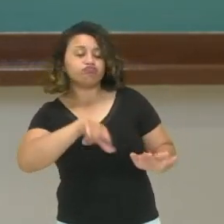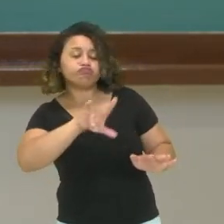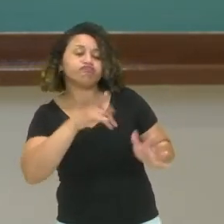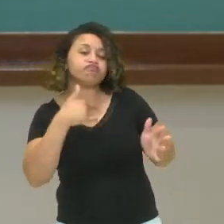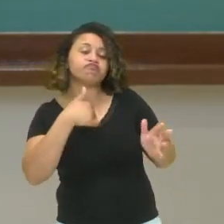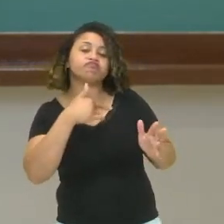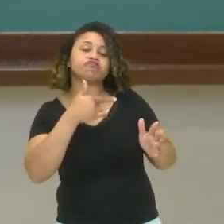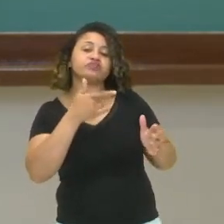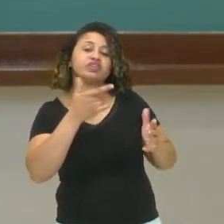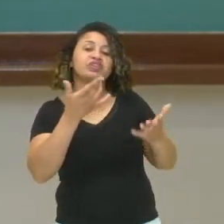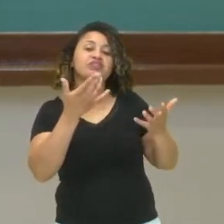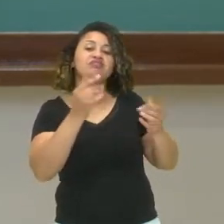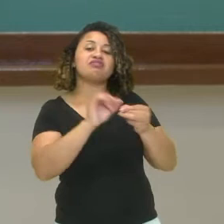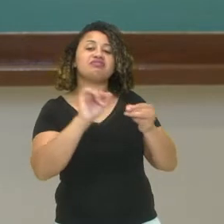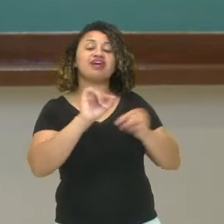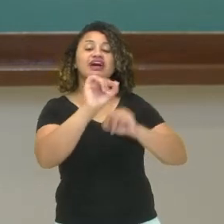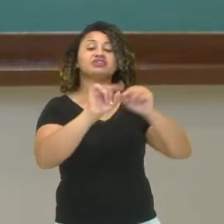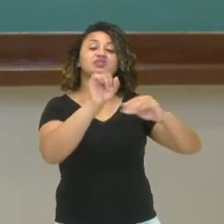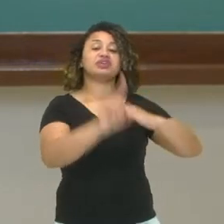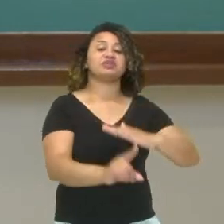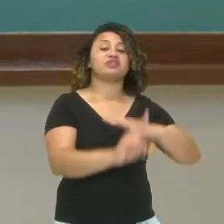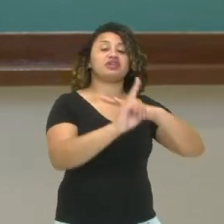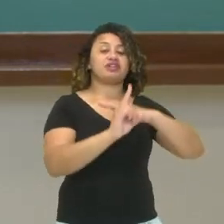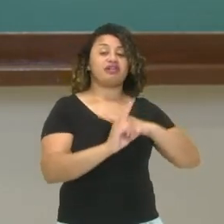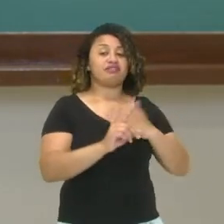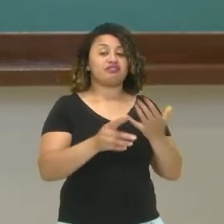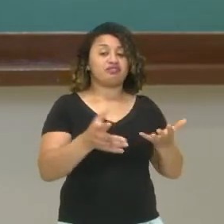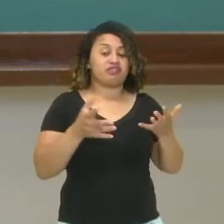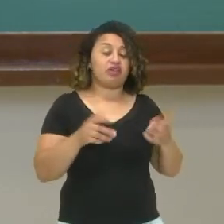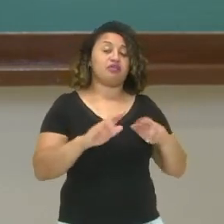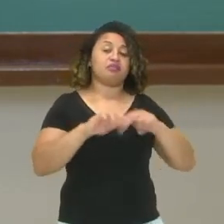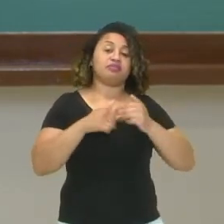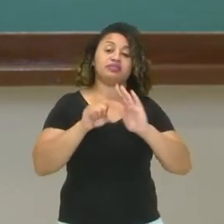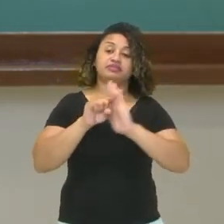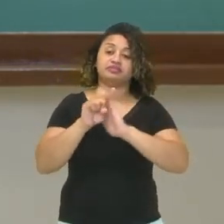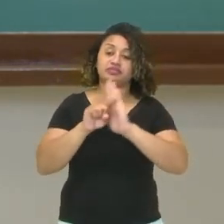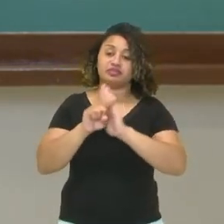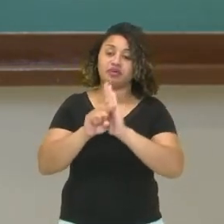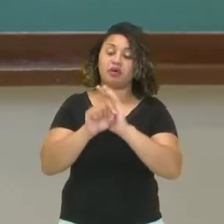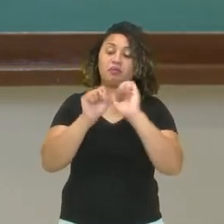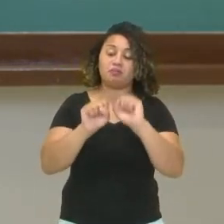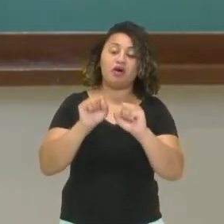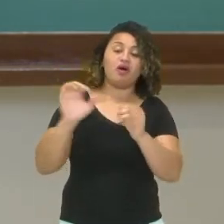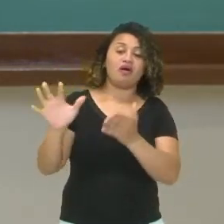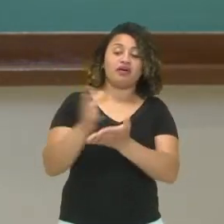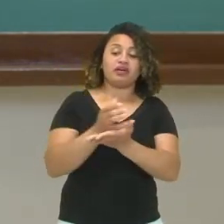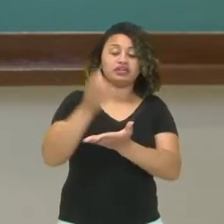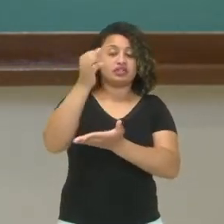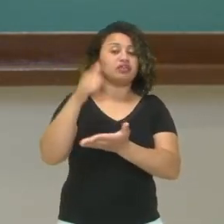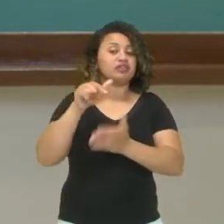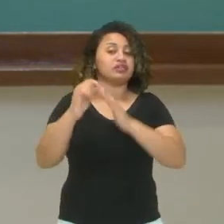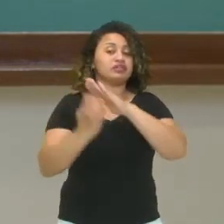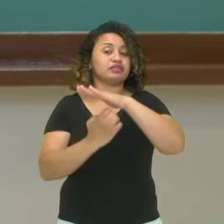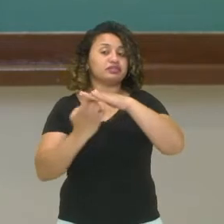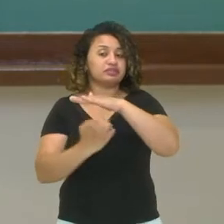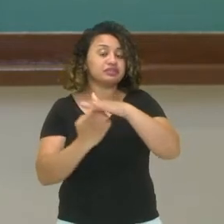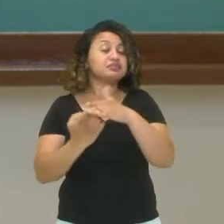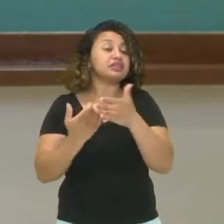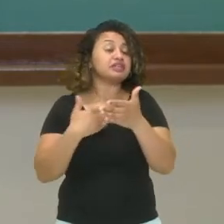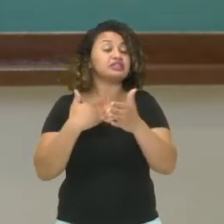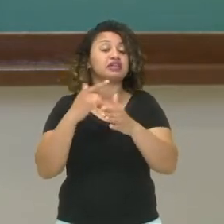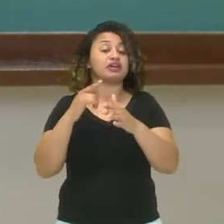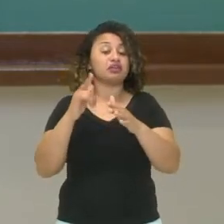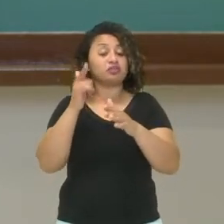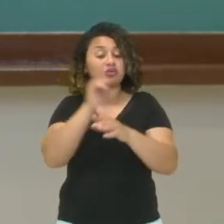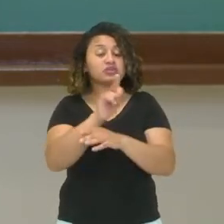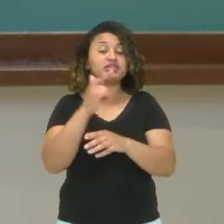que o cliente está querendo. Então, por isso, uma pesquisa pode salvar um negócio dele exatamente dar